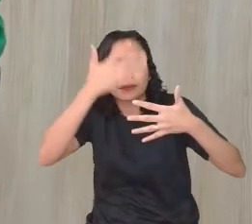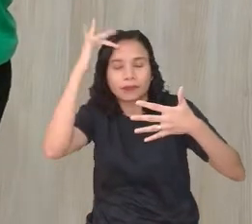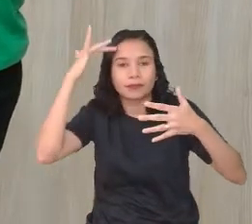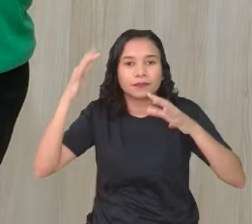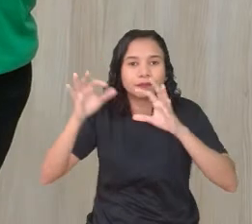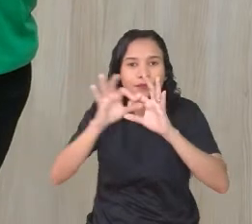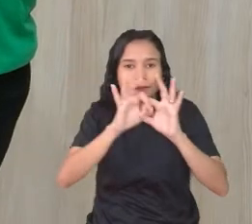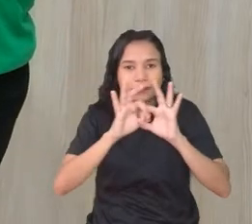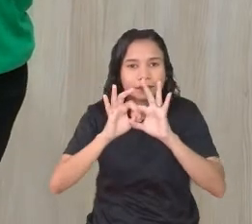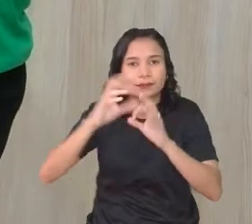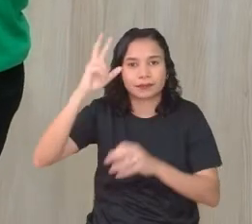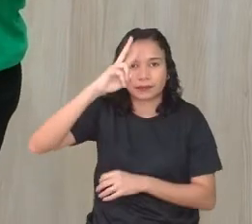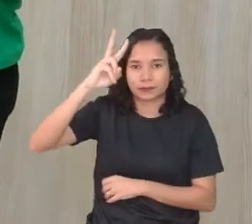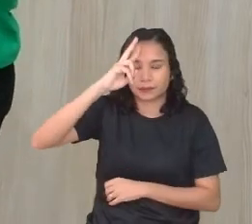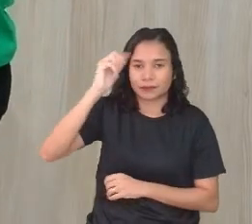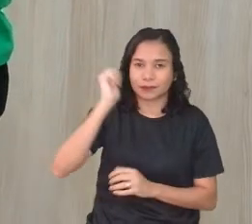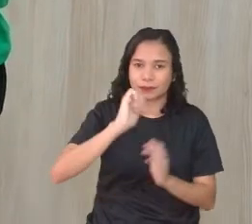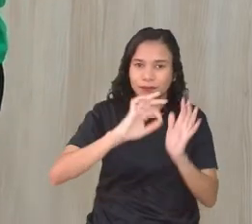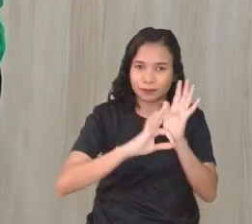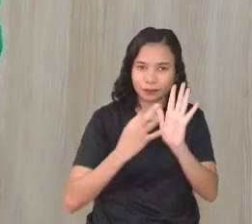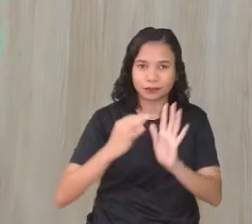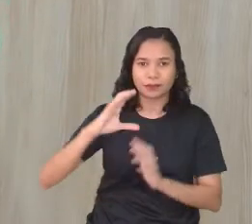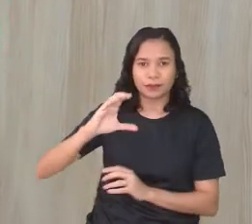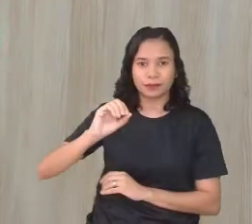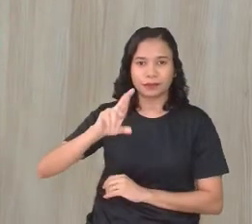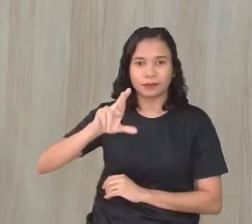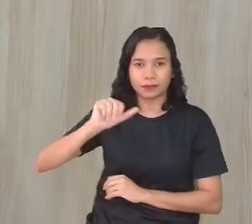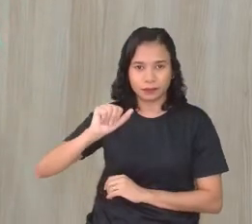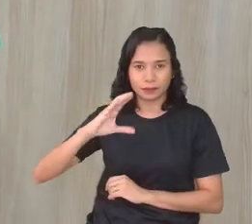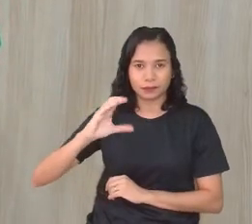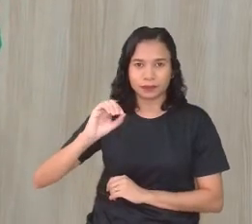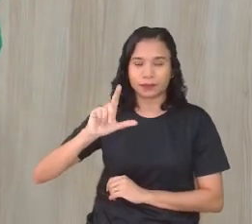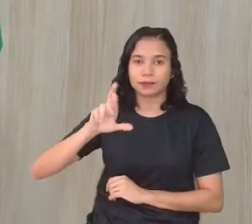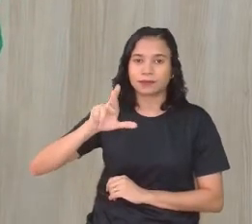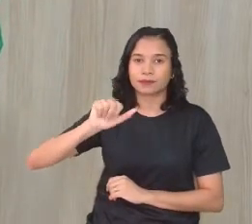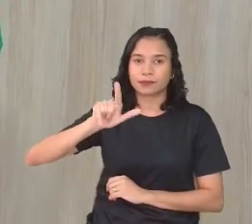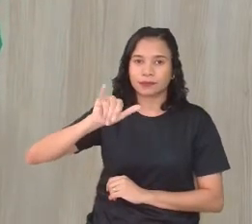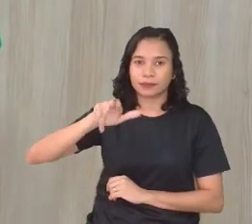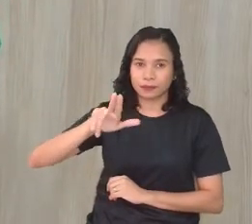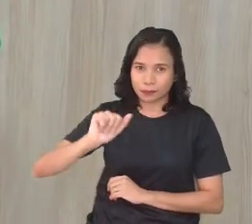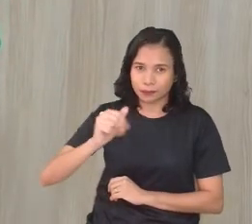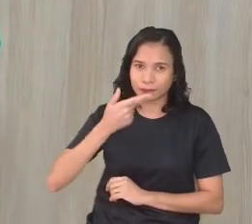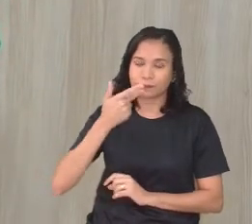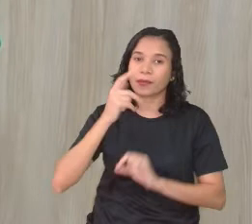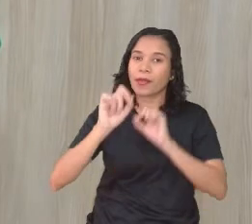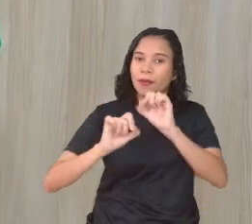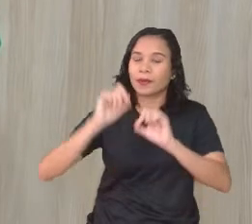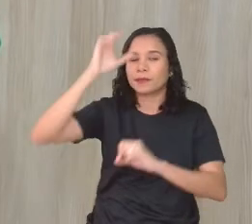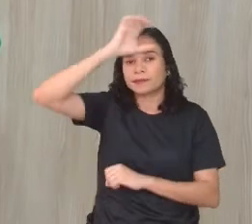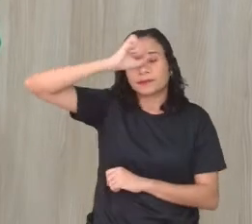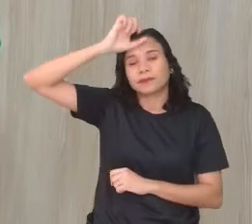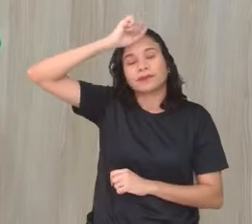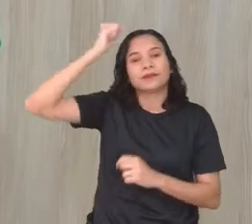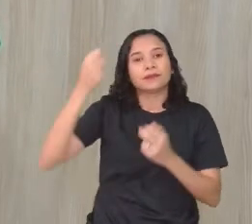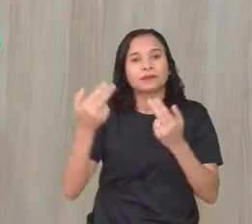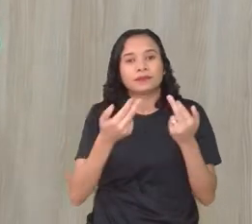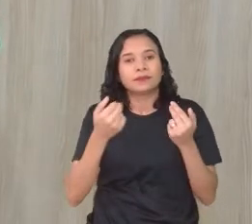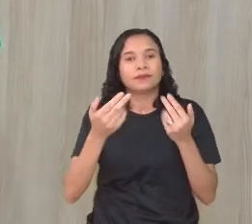de uma escritora, Cora Coralina, quando ela diz, né, que o aprendizado é isso, é como uma coxa de retalho. Então,